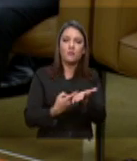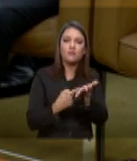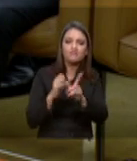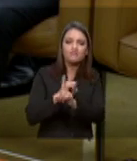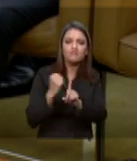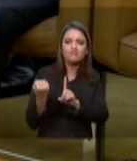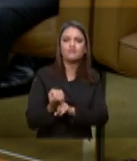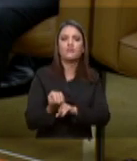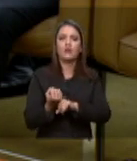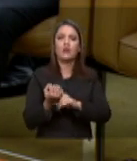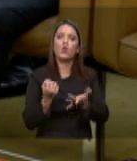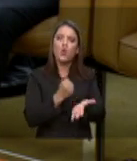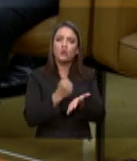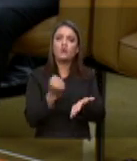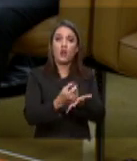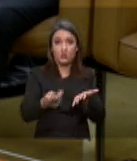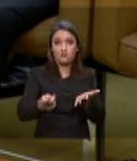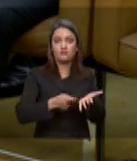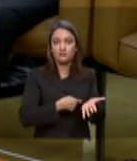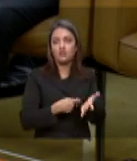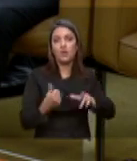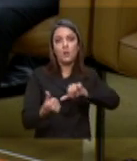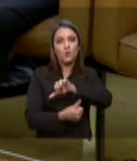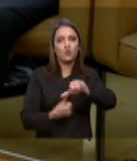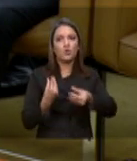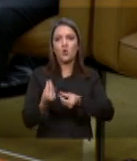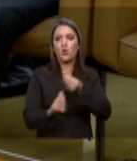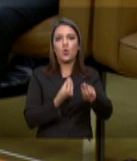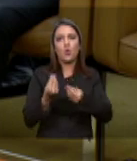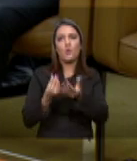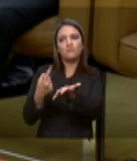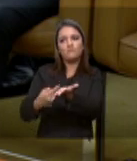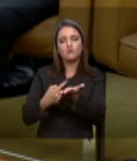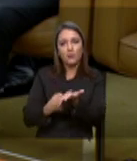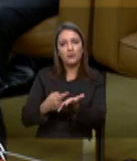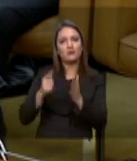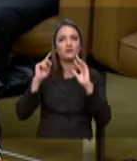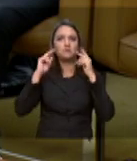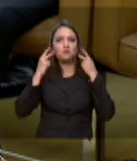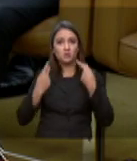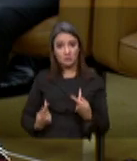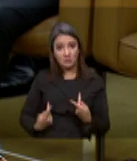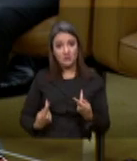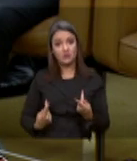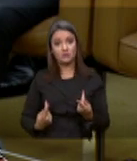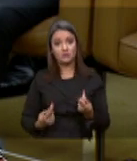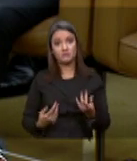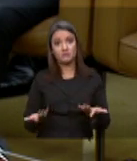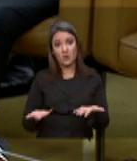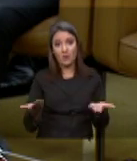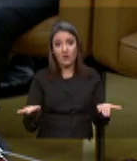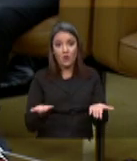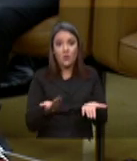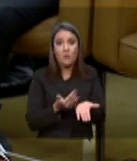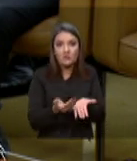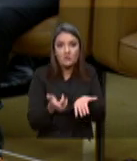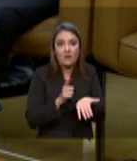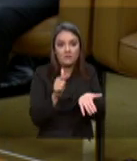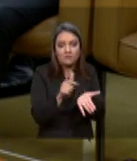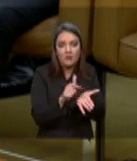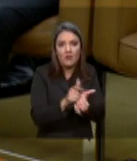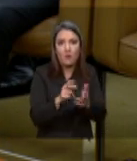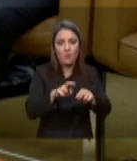as relações humanas, né? Passou a ter o capital